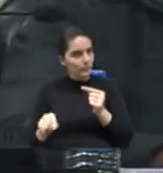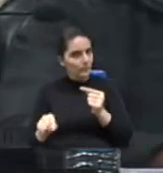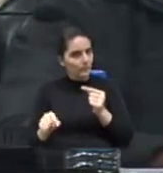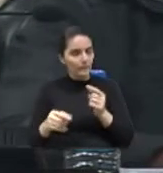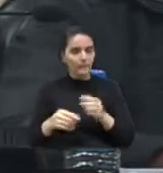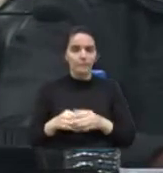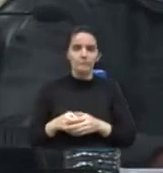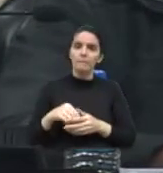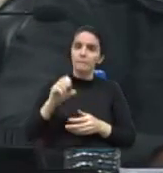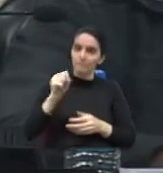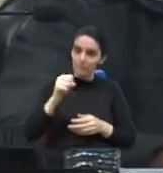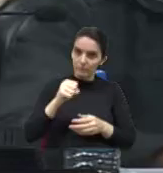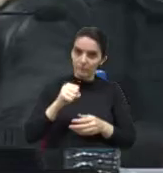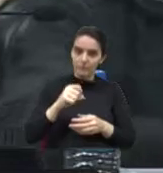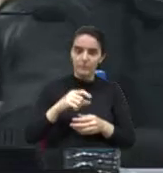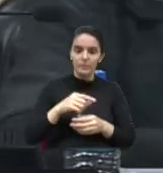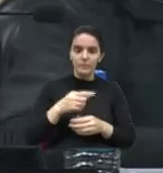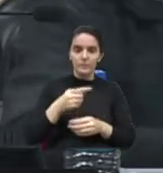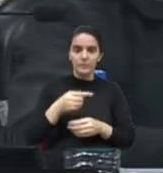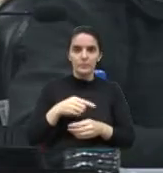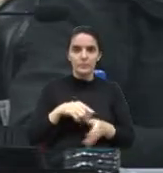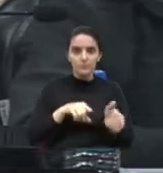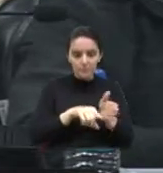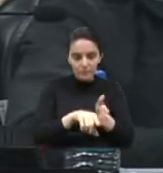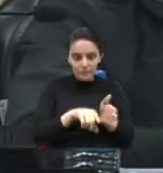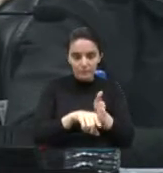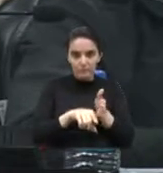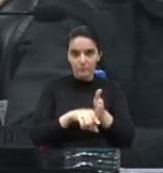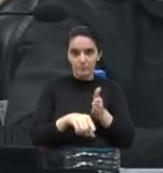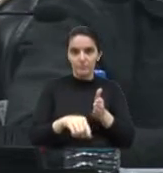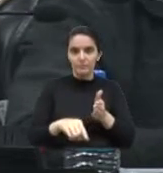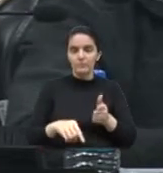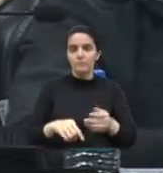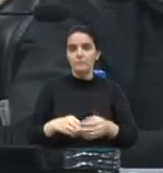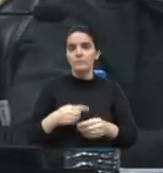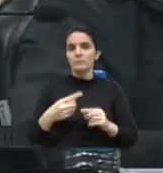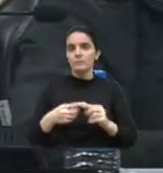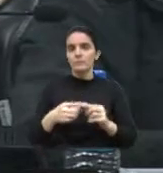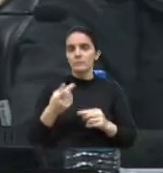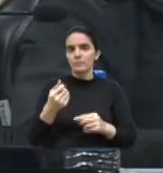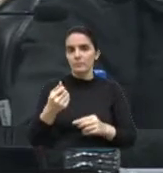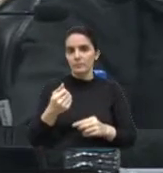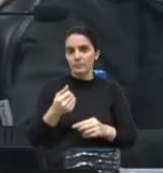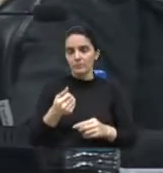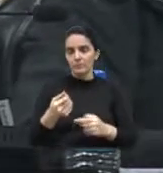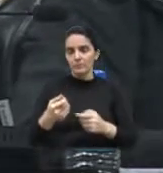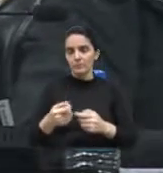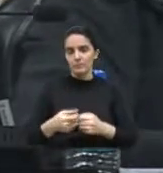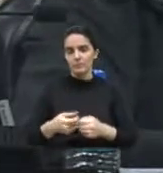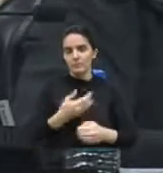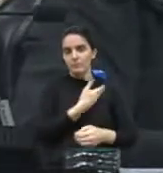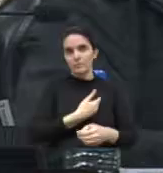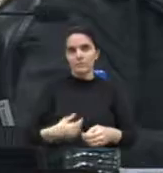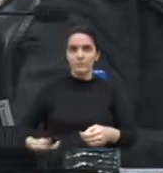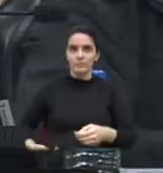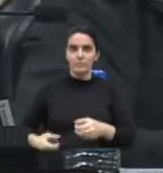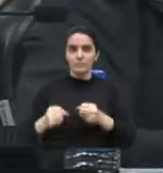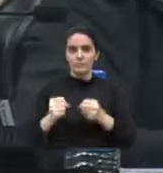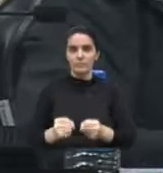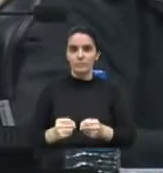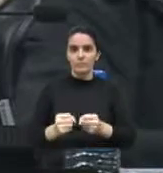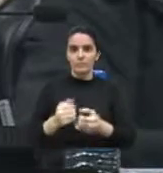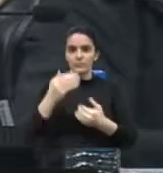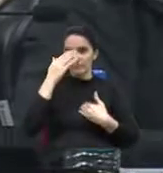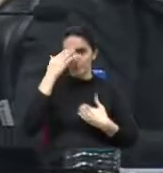daí sim fazer a investigação, que quando a gente fala com relação à administração pública, nós temos essa prerrogativa. Obrigada pelo à